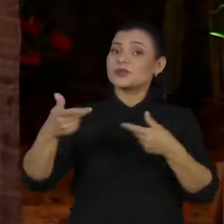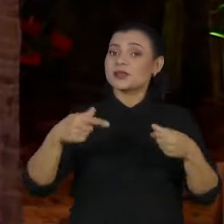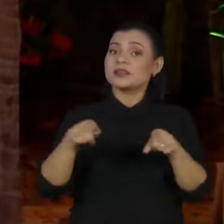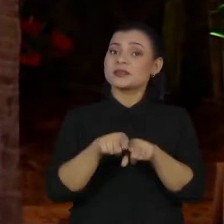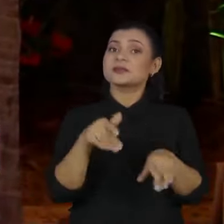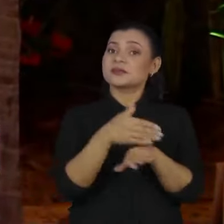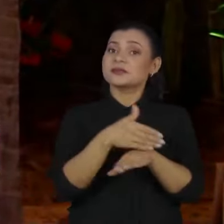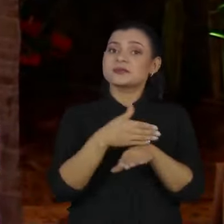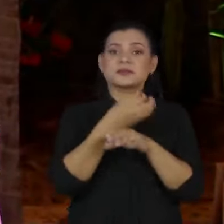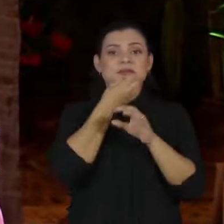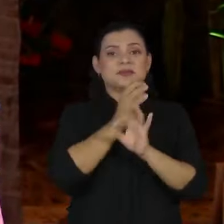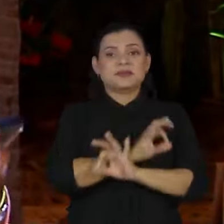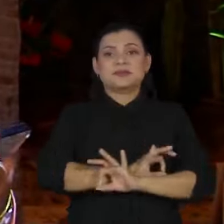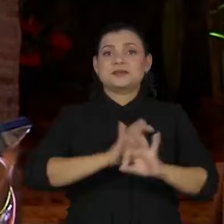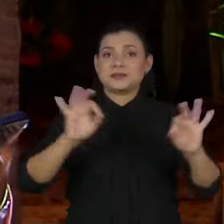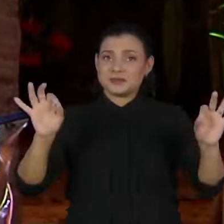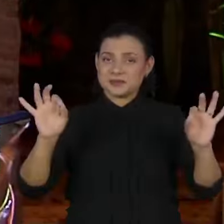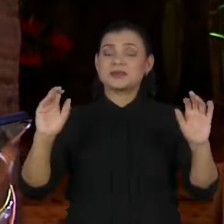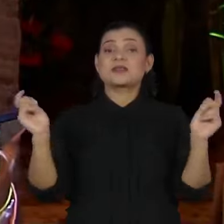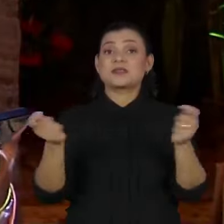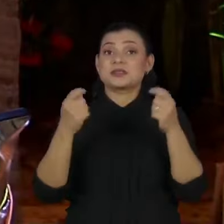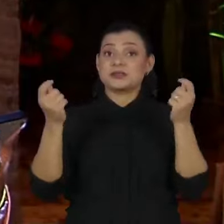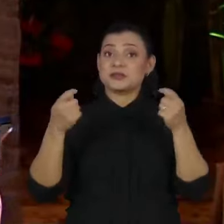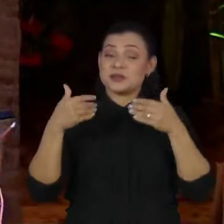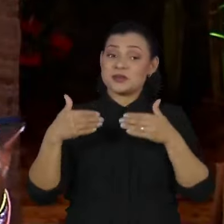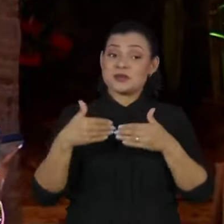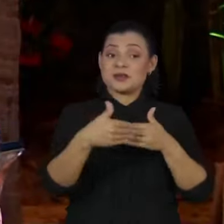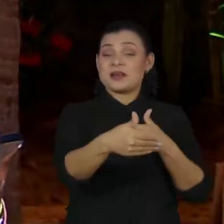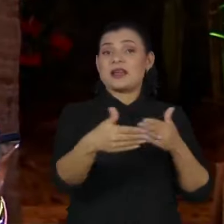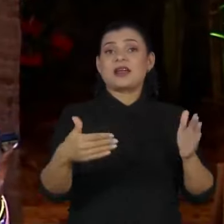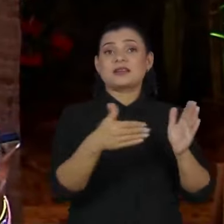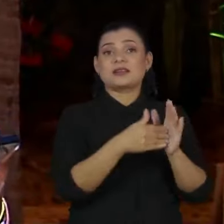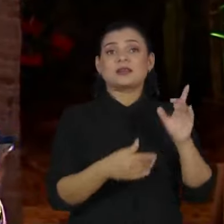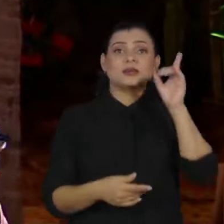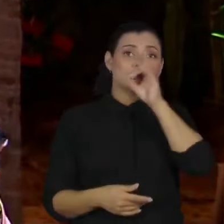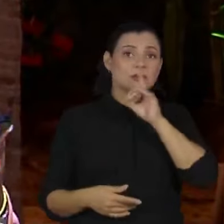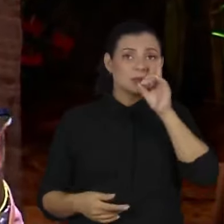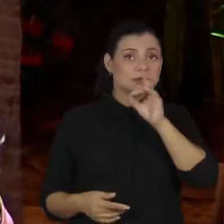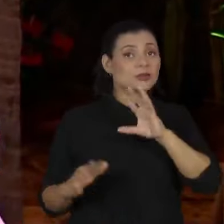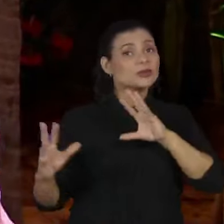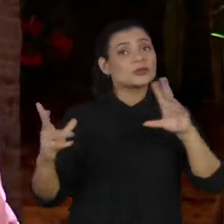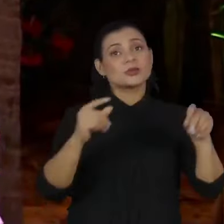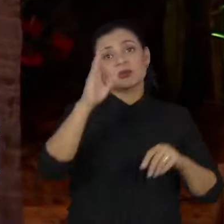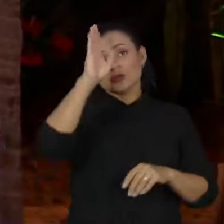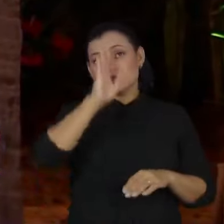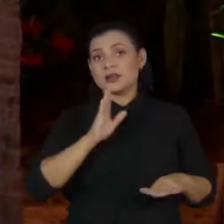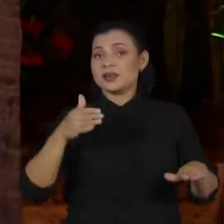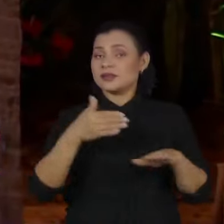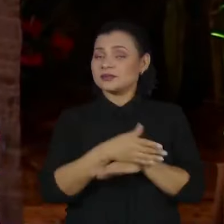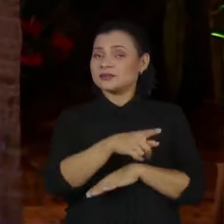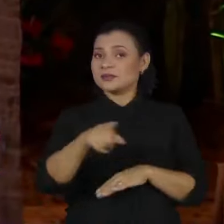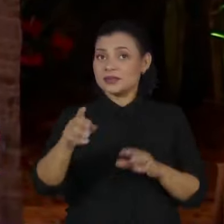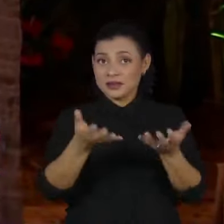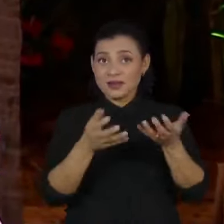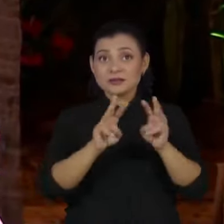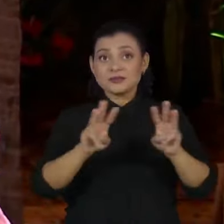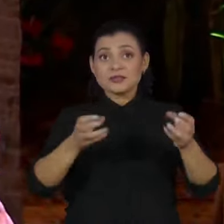são muito bem-vindos. O festival segue até o domingo, todas as atividades são gratuitas. Para saber a